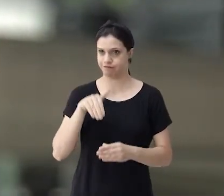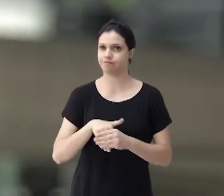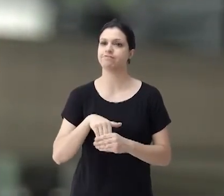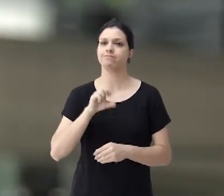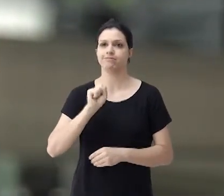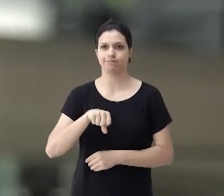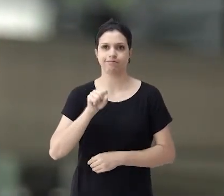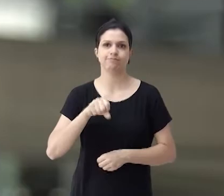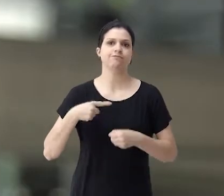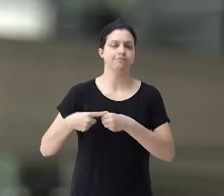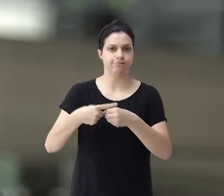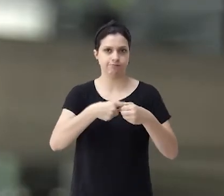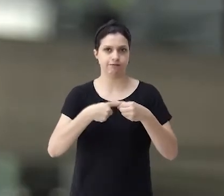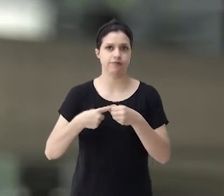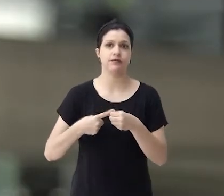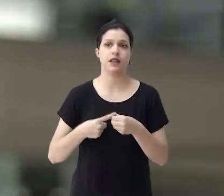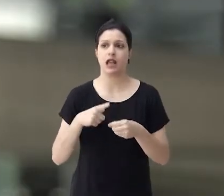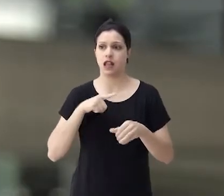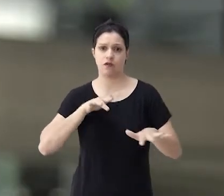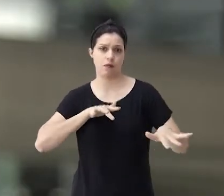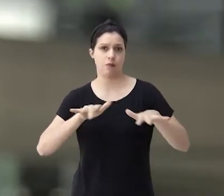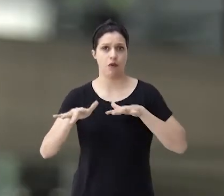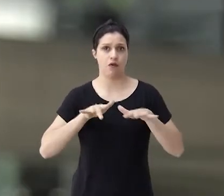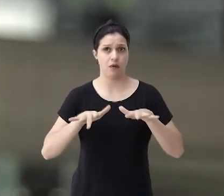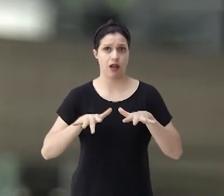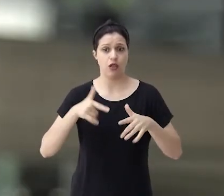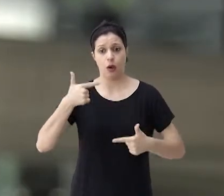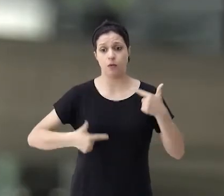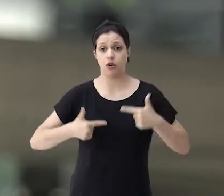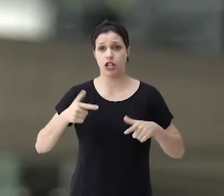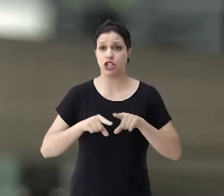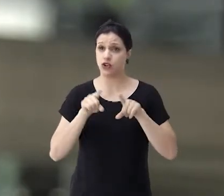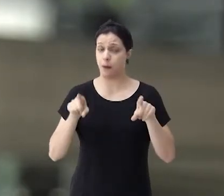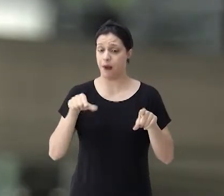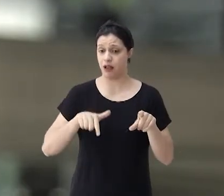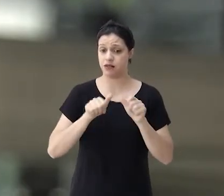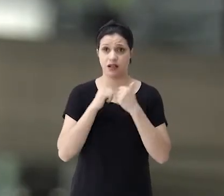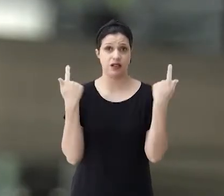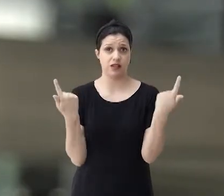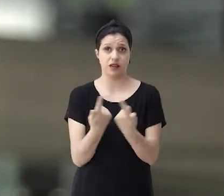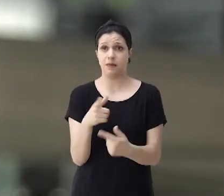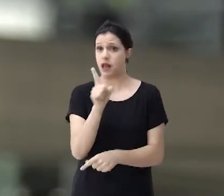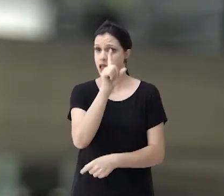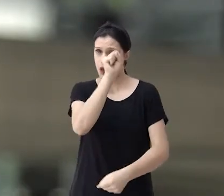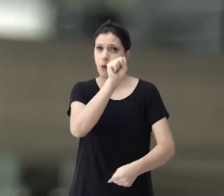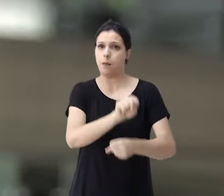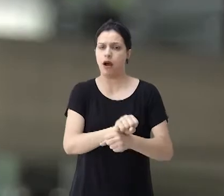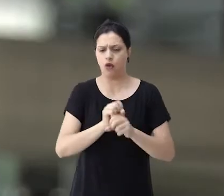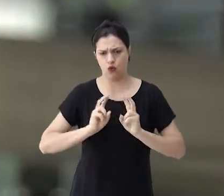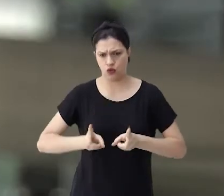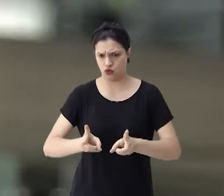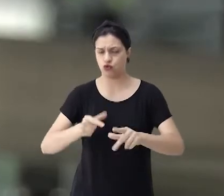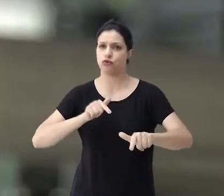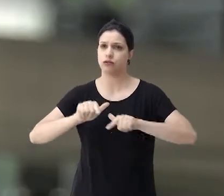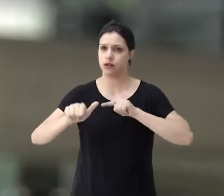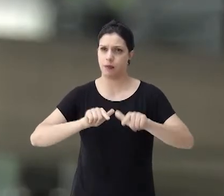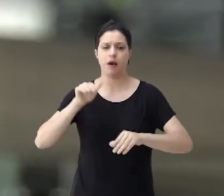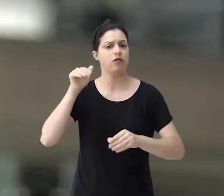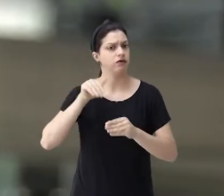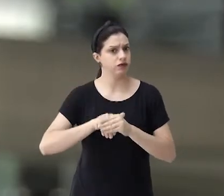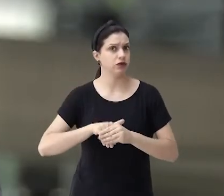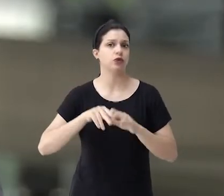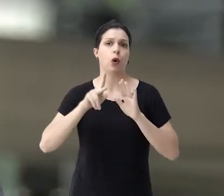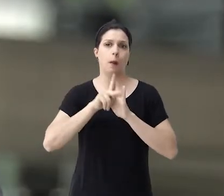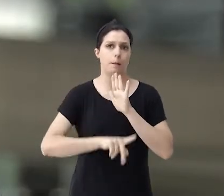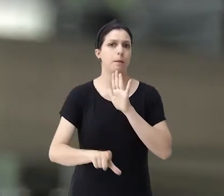de eleições municipais. Mesmo com toda a movimentação política, a Assembleia não parou e manteve seu